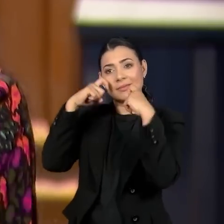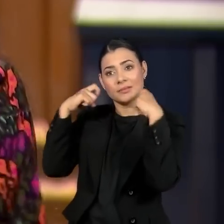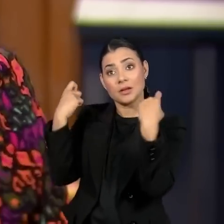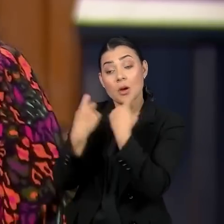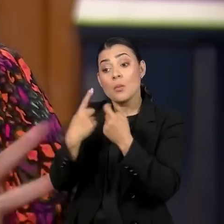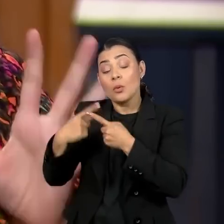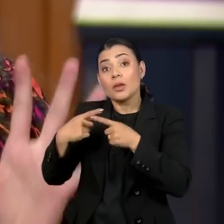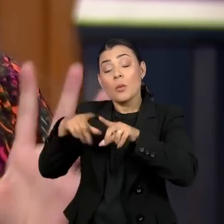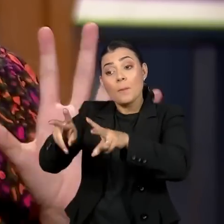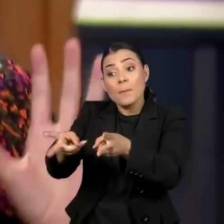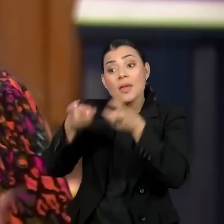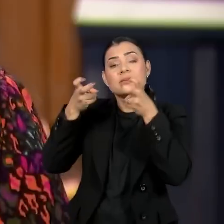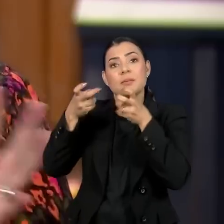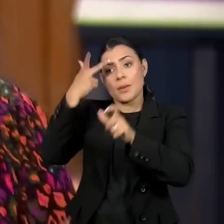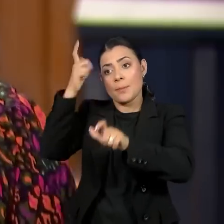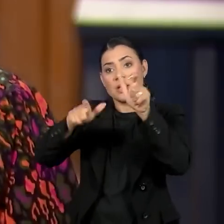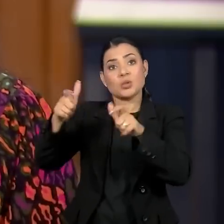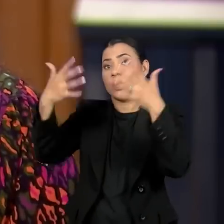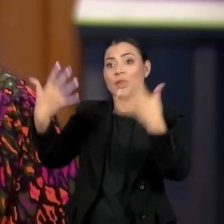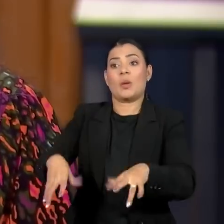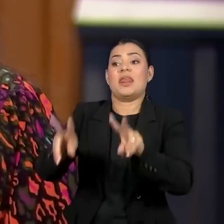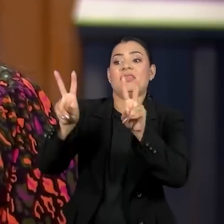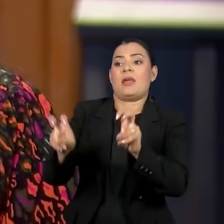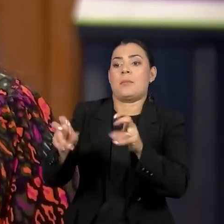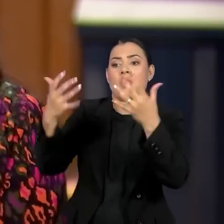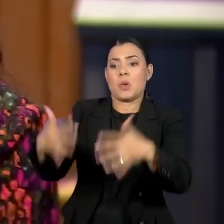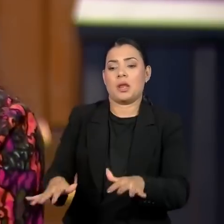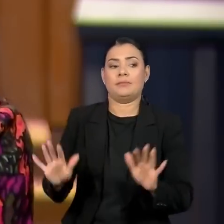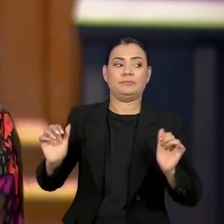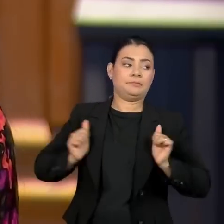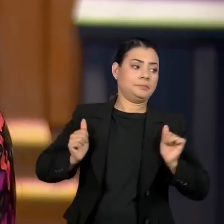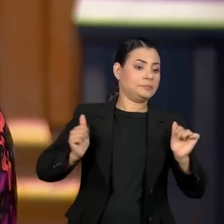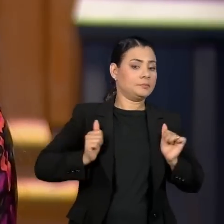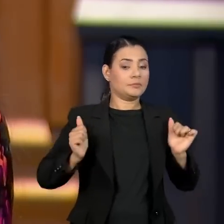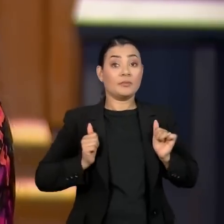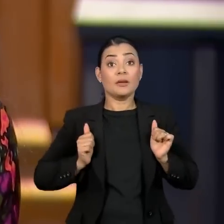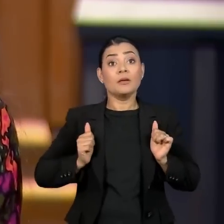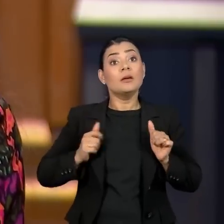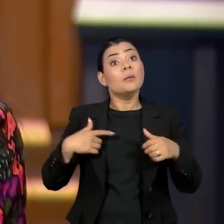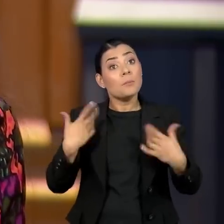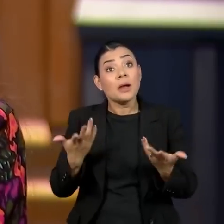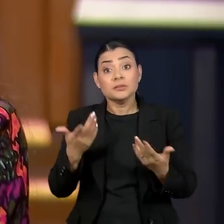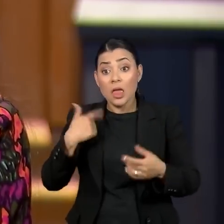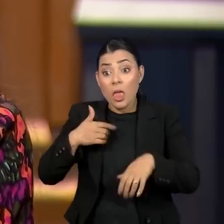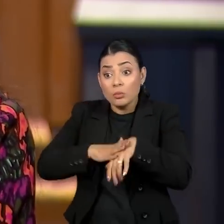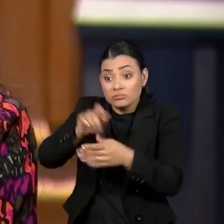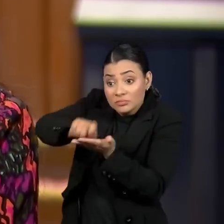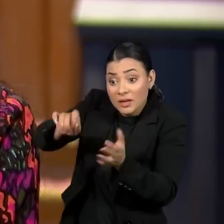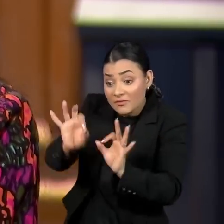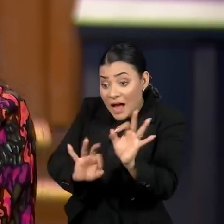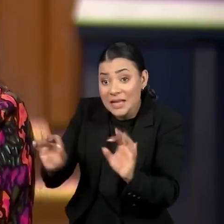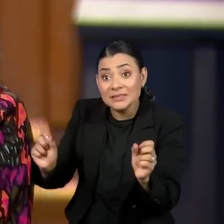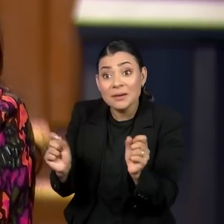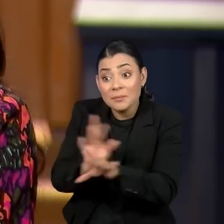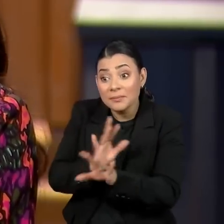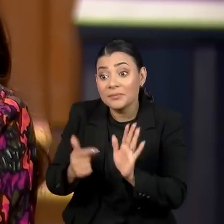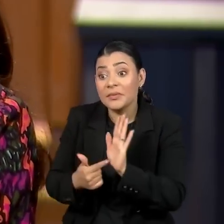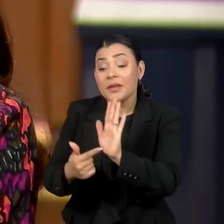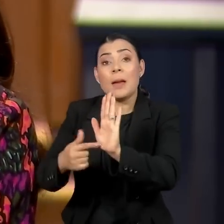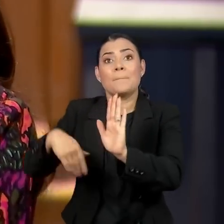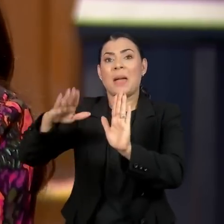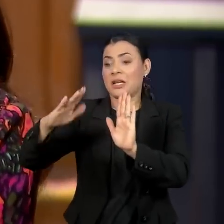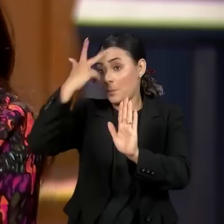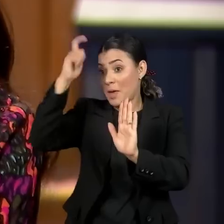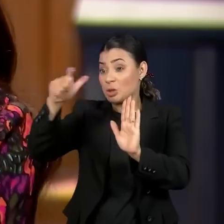reuniões de pauta que ninguém queria pegar a pauta de sexualidade. E quando a gente fazia, era aquilo que mais dava audiência, né? Era aquilo